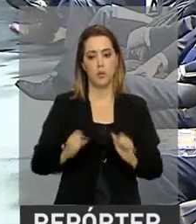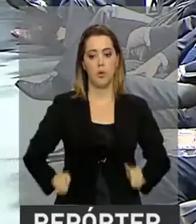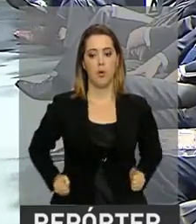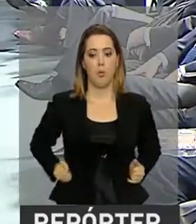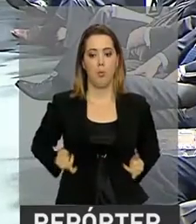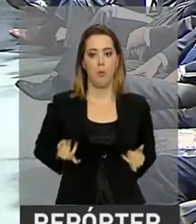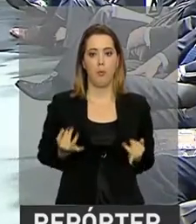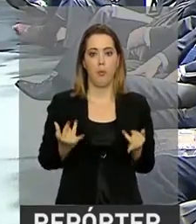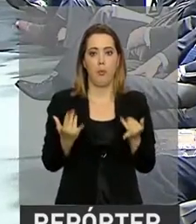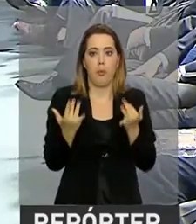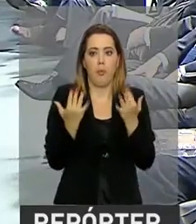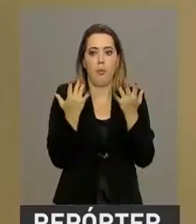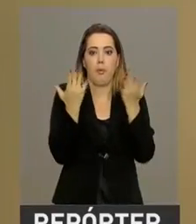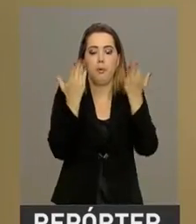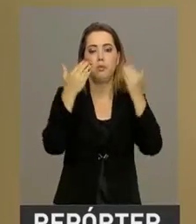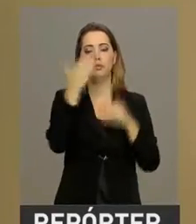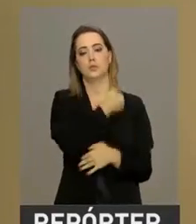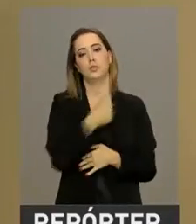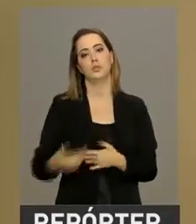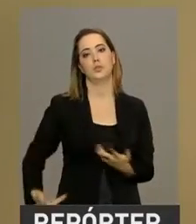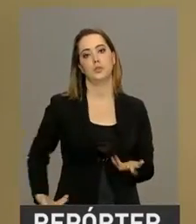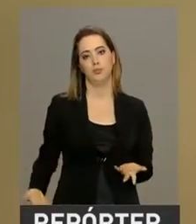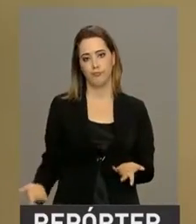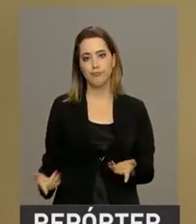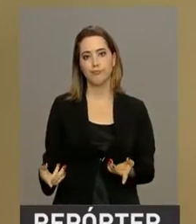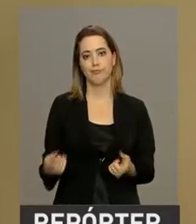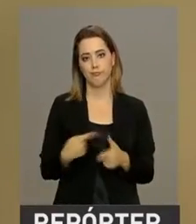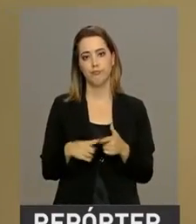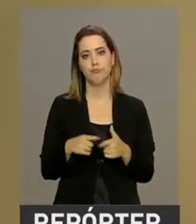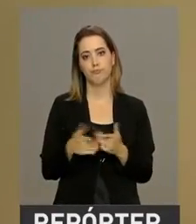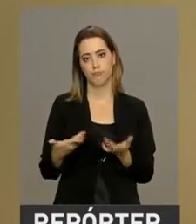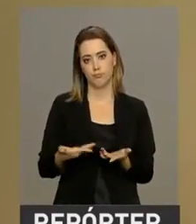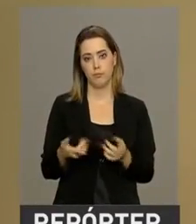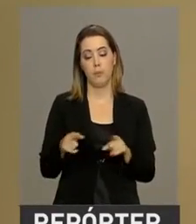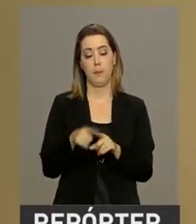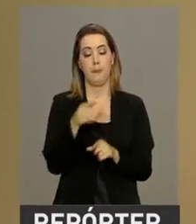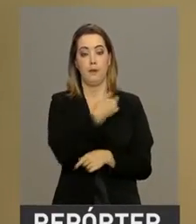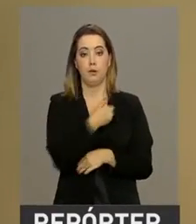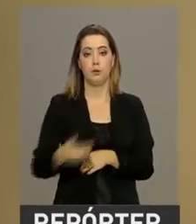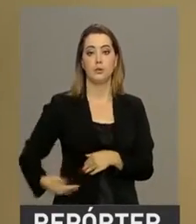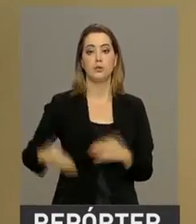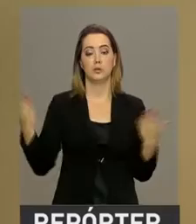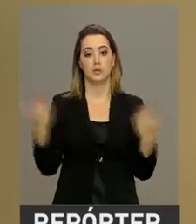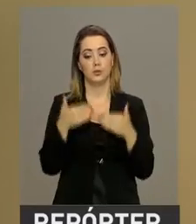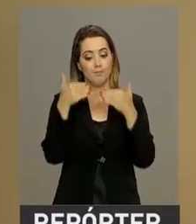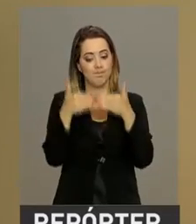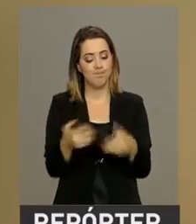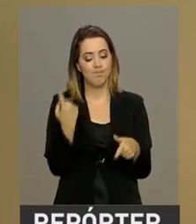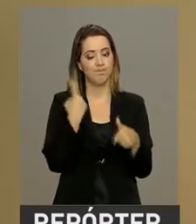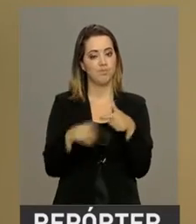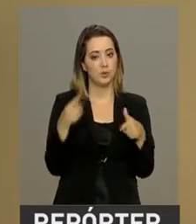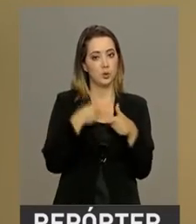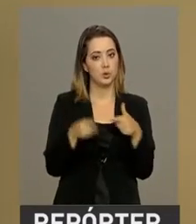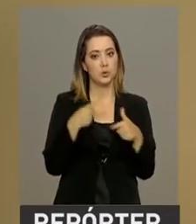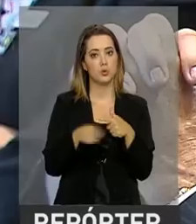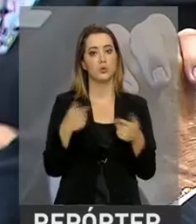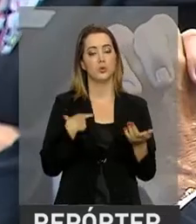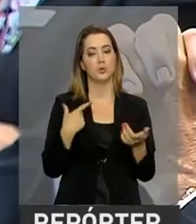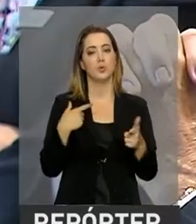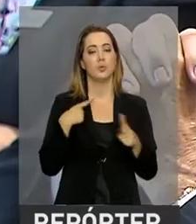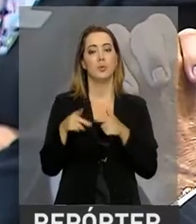dos gastos do governo em que meirelles disse que o poder público está enfrentando o problema e destacou os efeitos